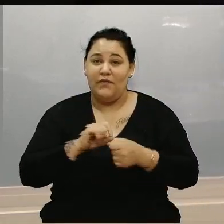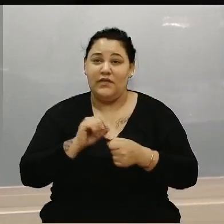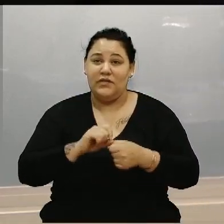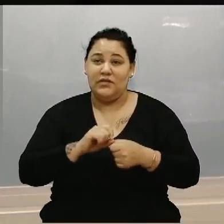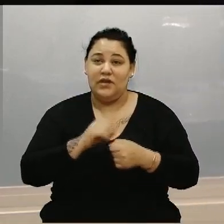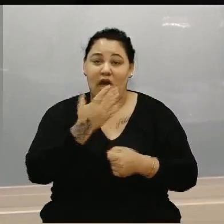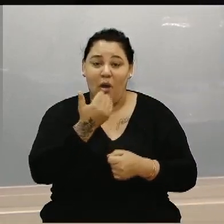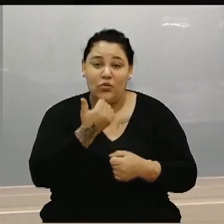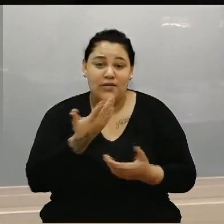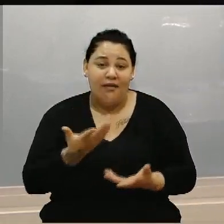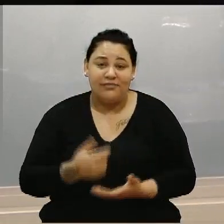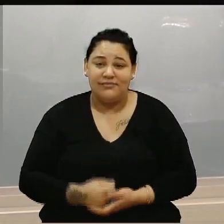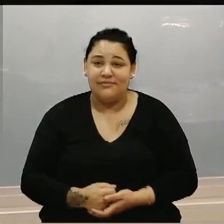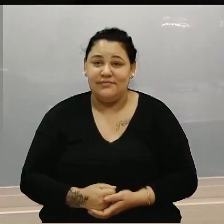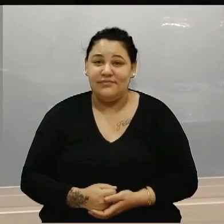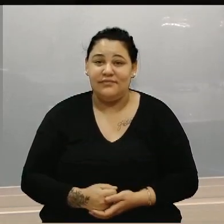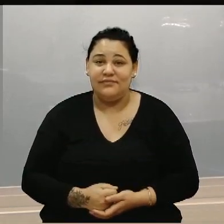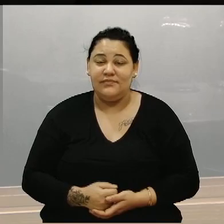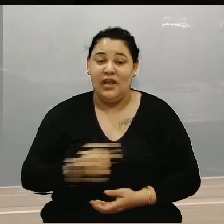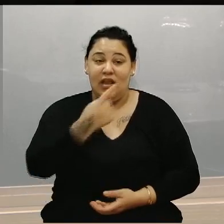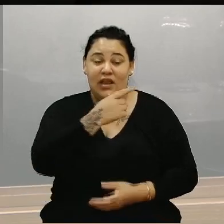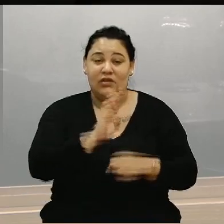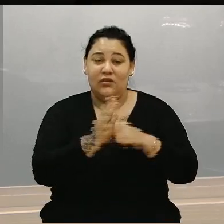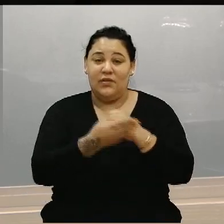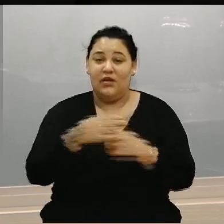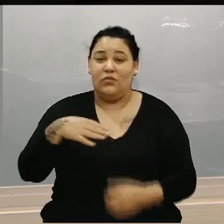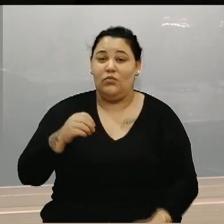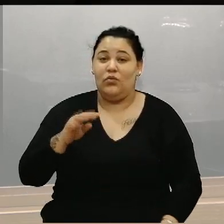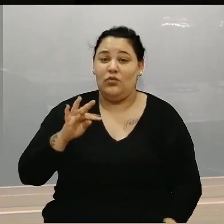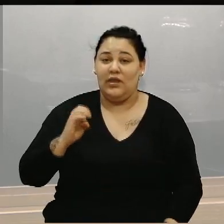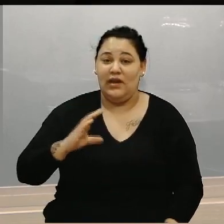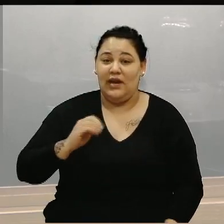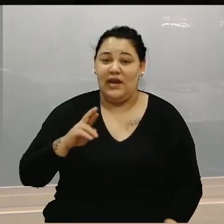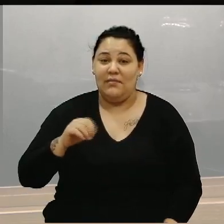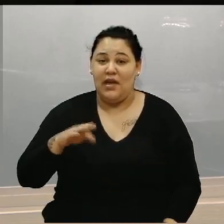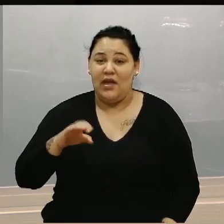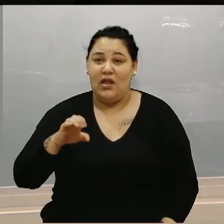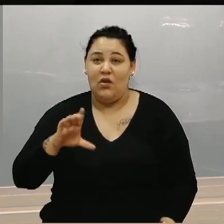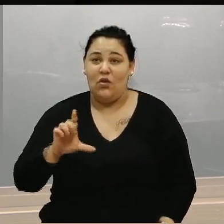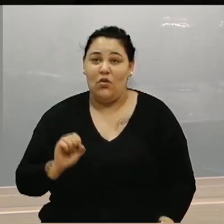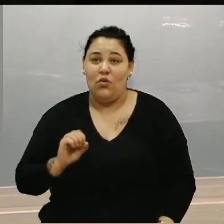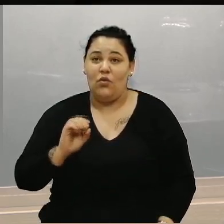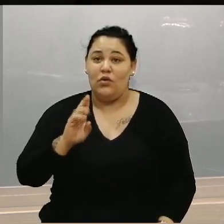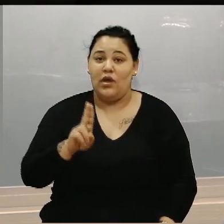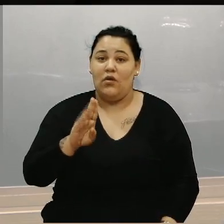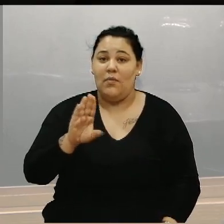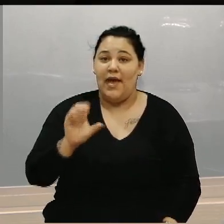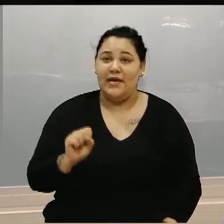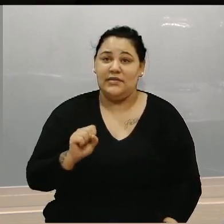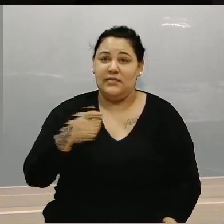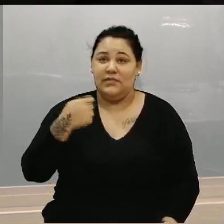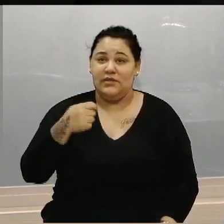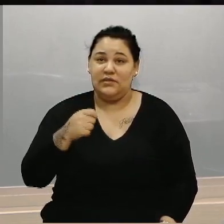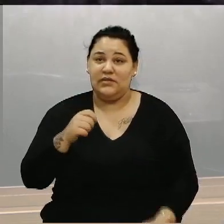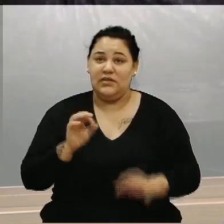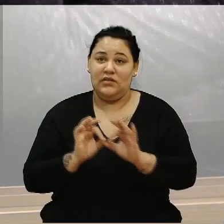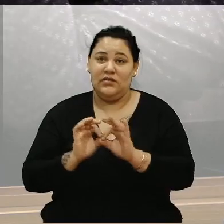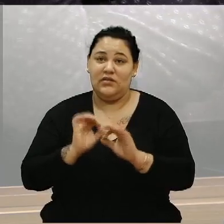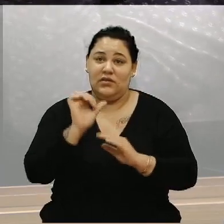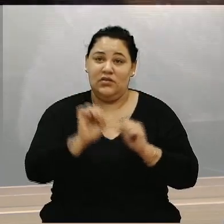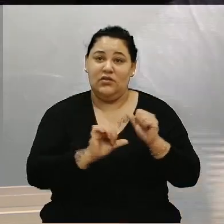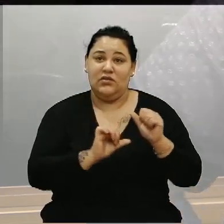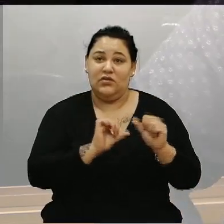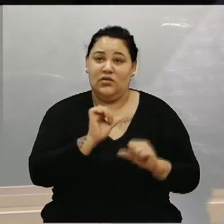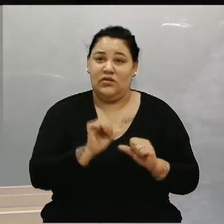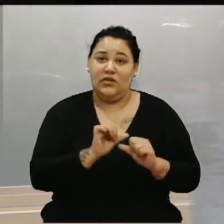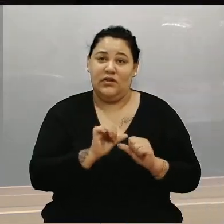para almoçar lá no Monte Carmelo, na UBS do Esplanada, por exemplo. Tem que vir lá do Monte Carmelo para bater o ponto até a